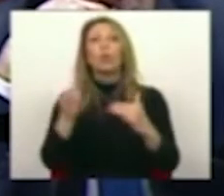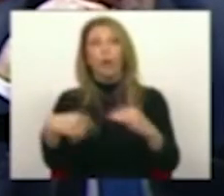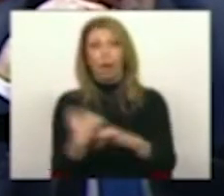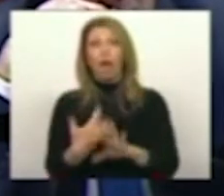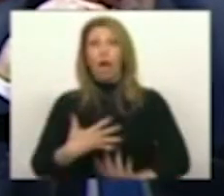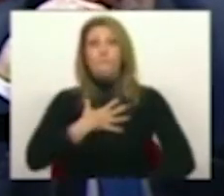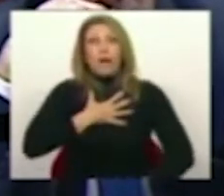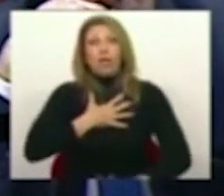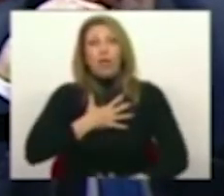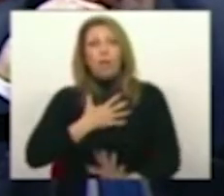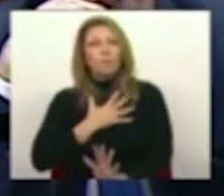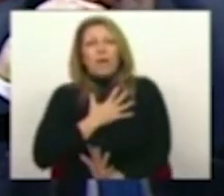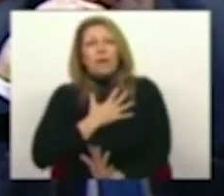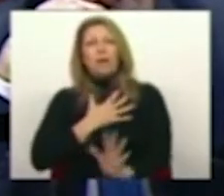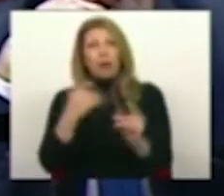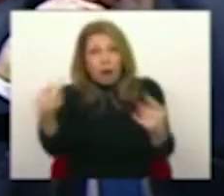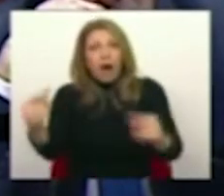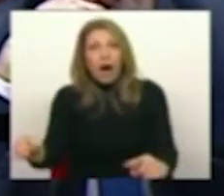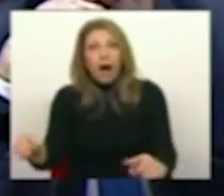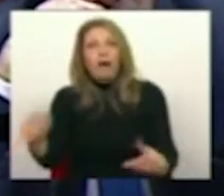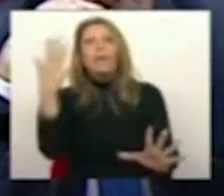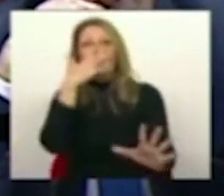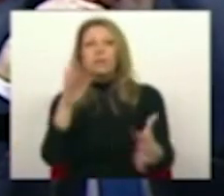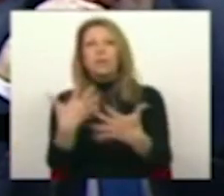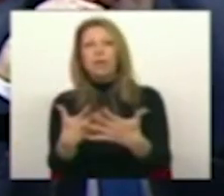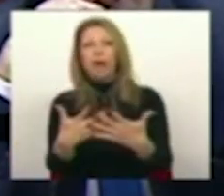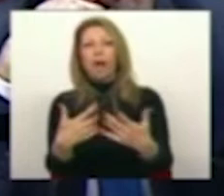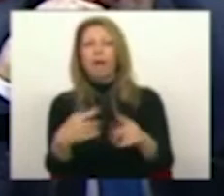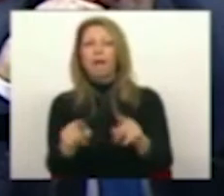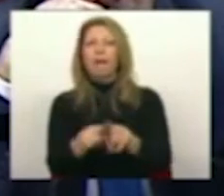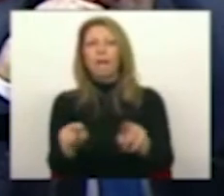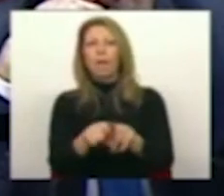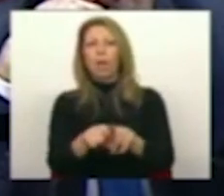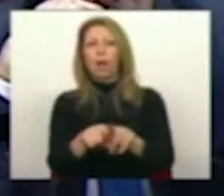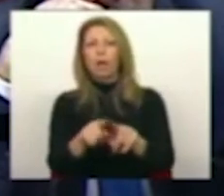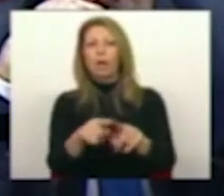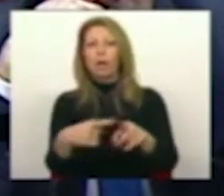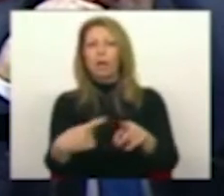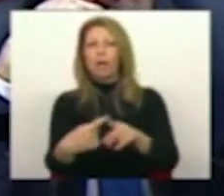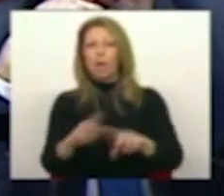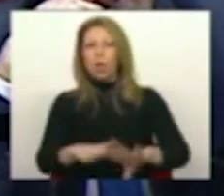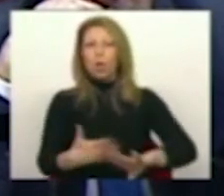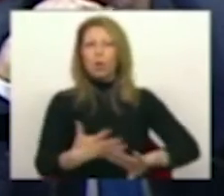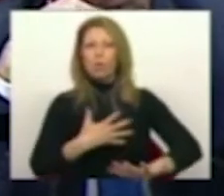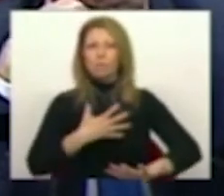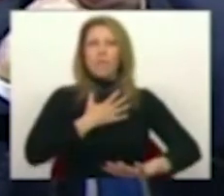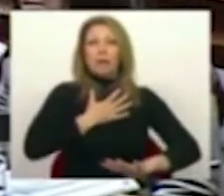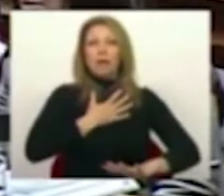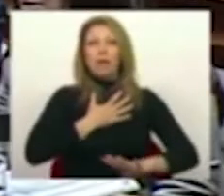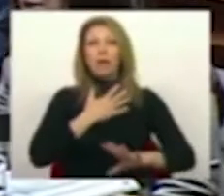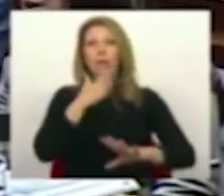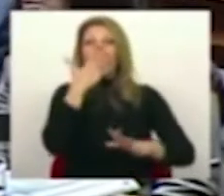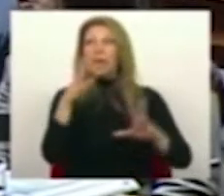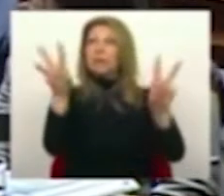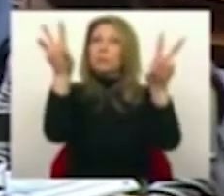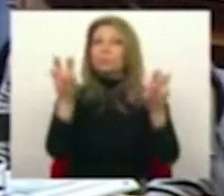andamos a acender paixão, nós arriscamos simplesmente a atear fogos que depois são muito difíceis de controlar.